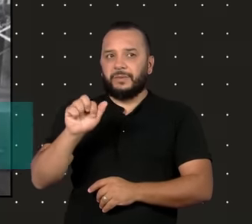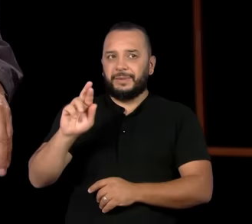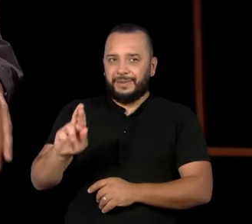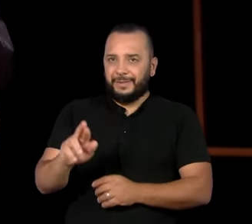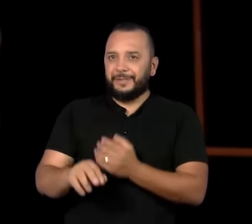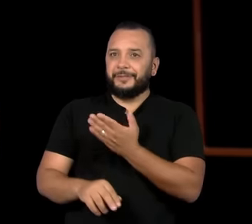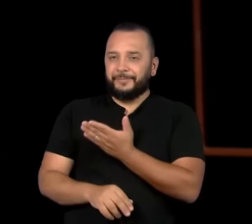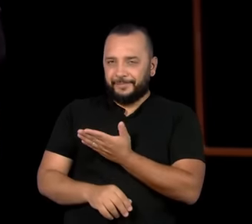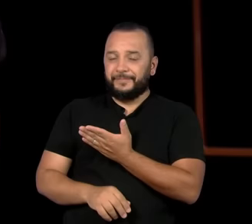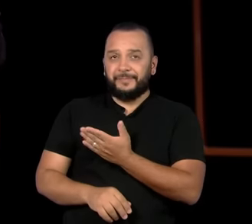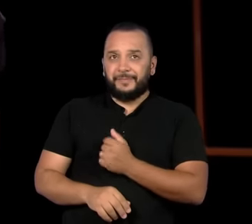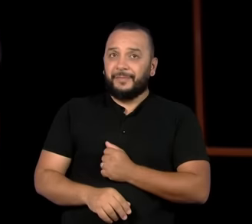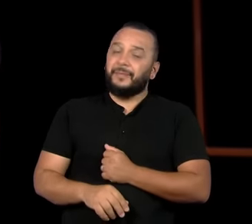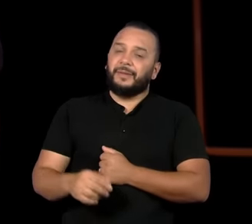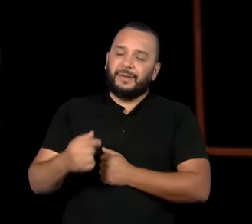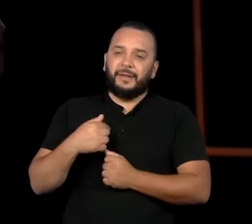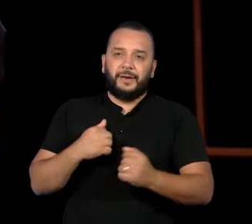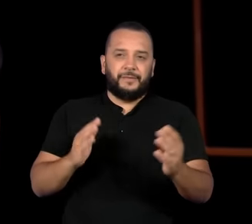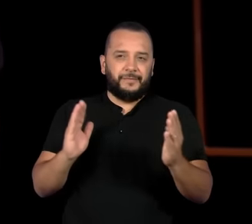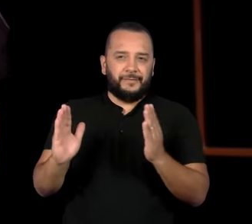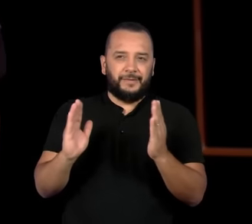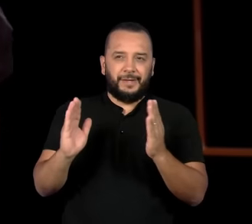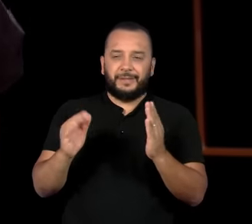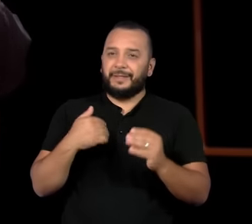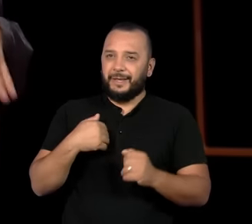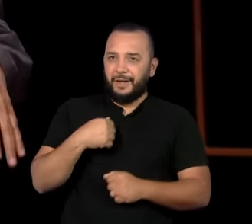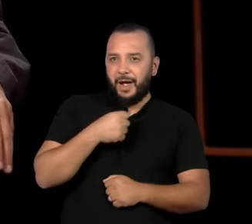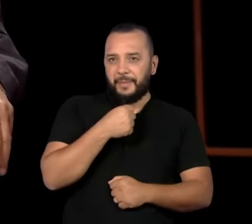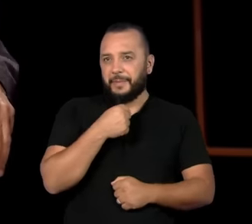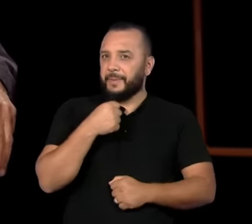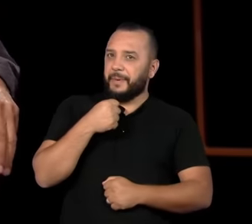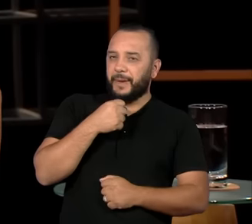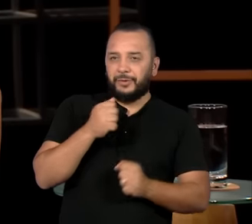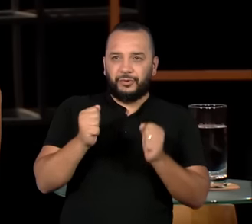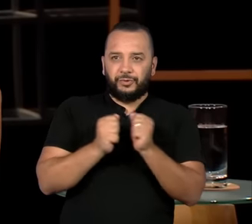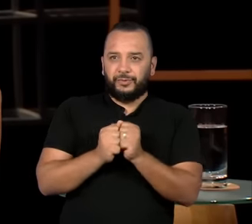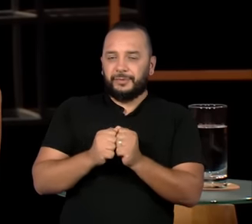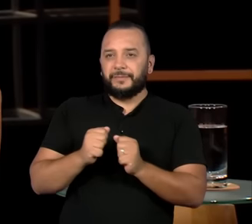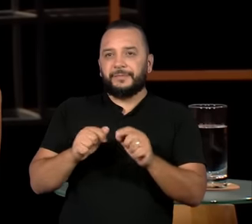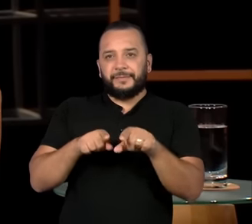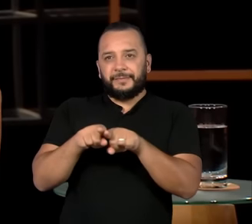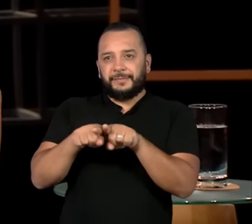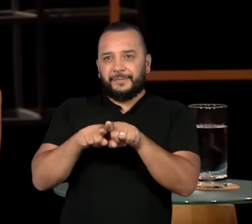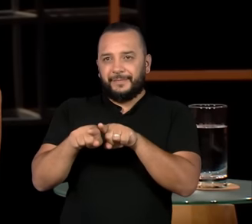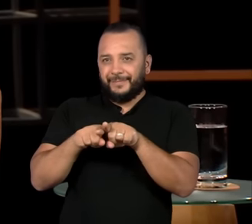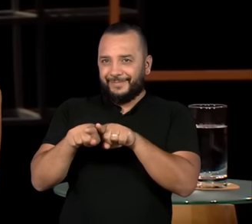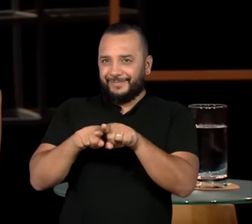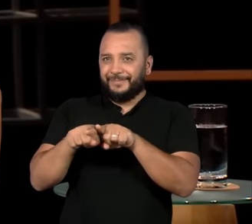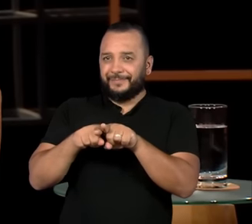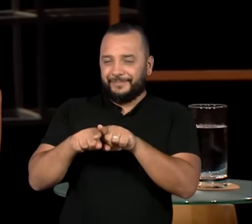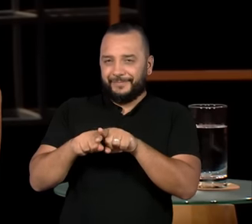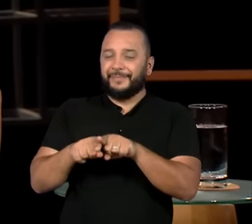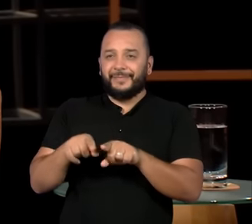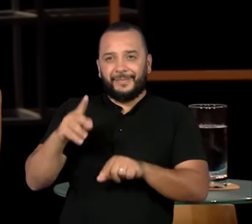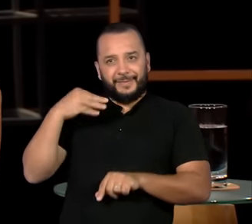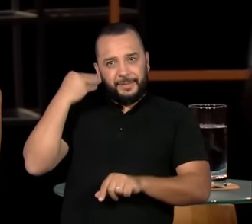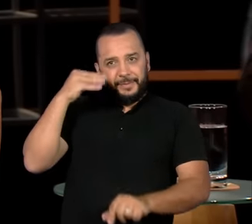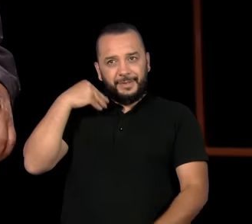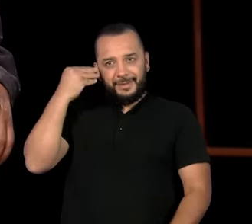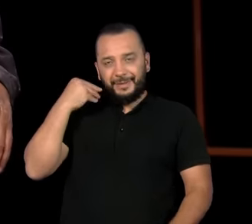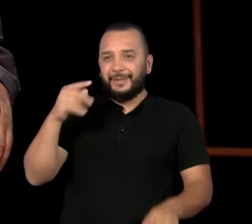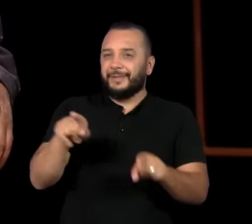meu irmão. Quer dizer, foi naquela fase ainda de eu cantar com o meu irmão. Então, foi uma experiência